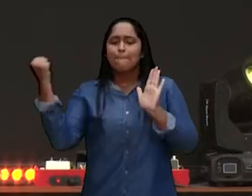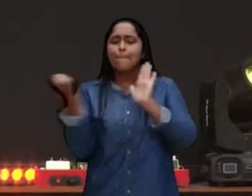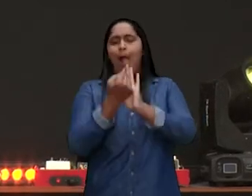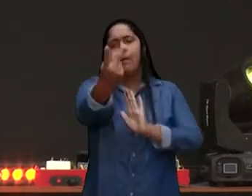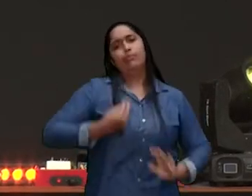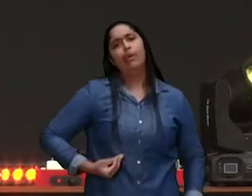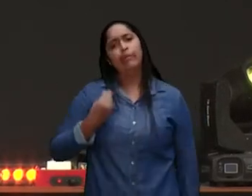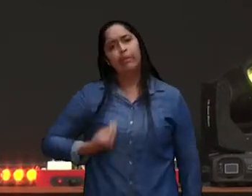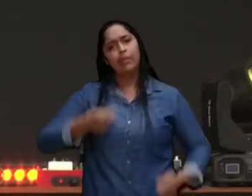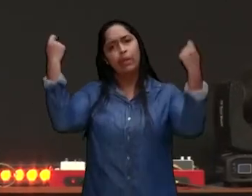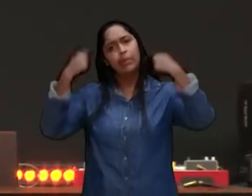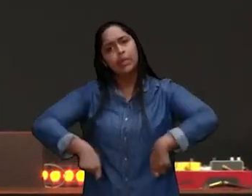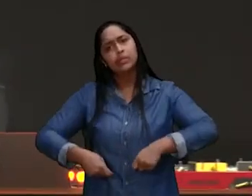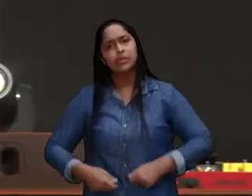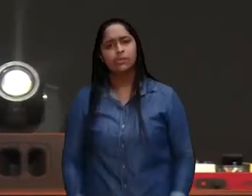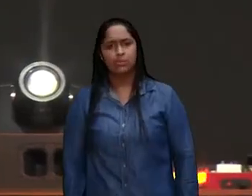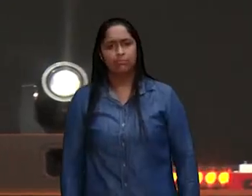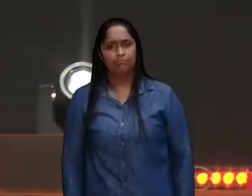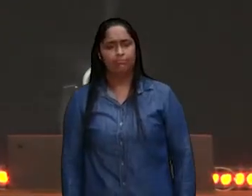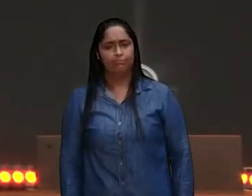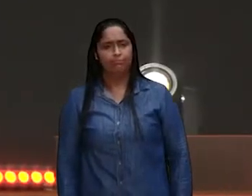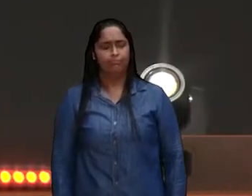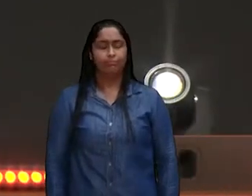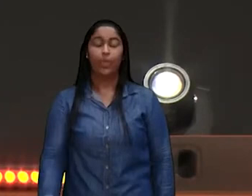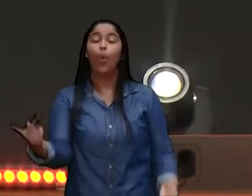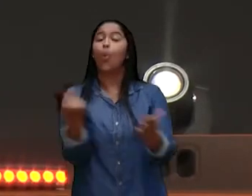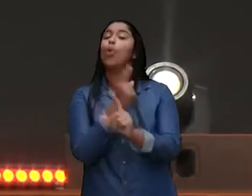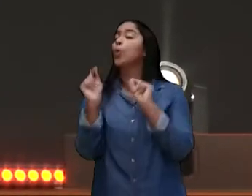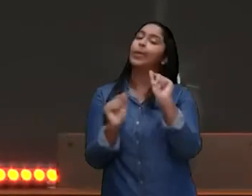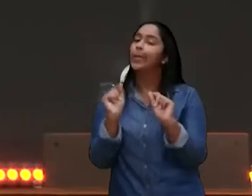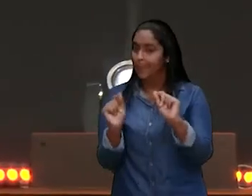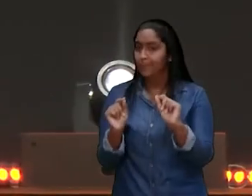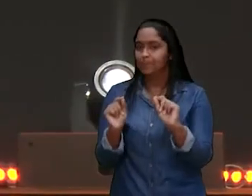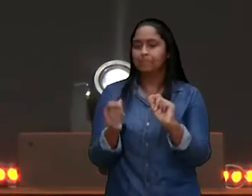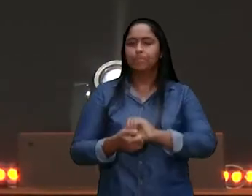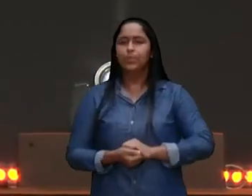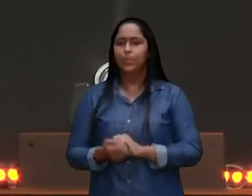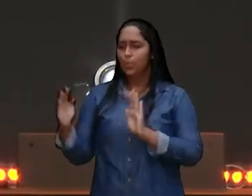um dia desse eu chamei atenção de uma pessoa aí a pessoa não